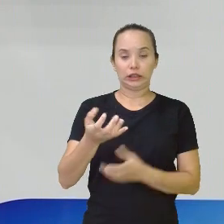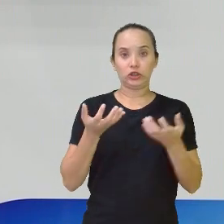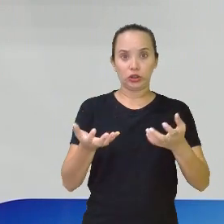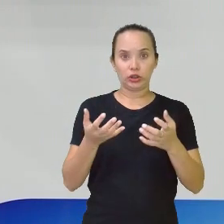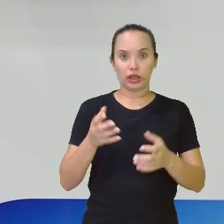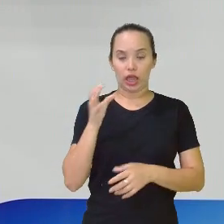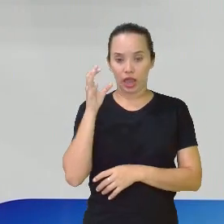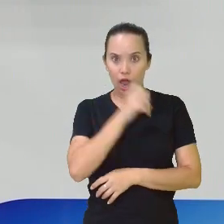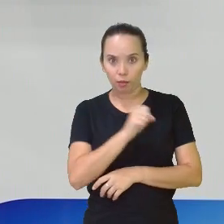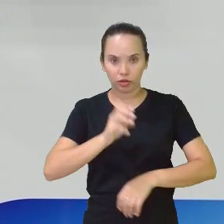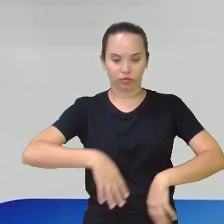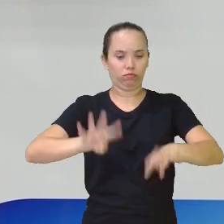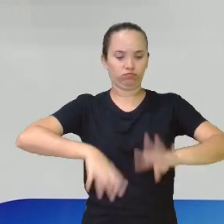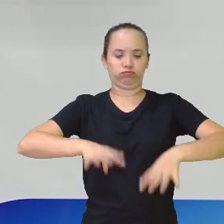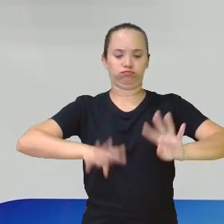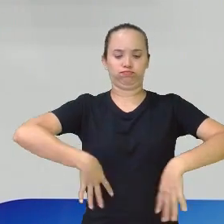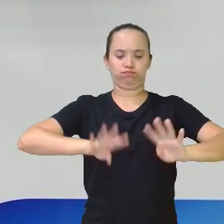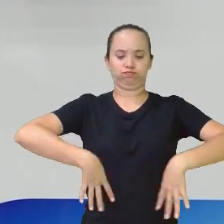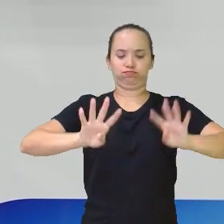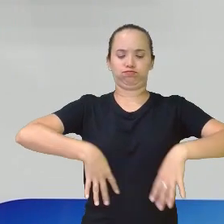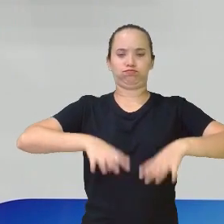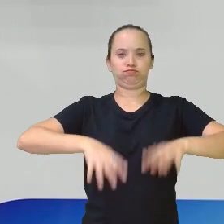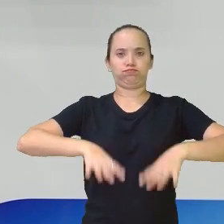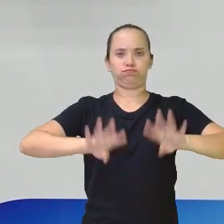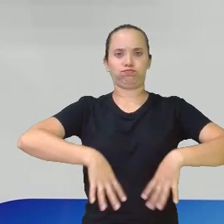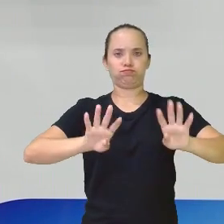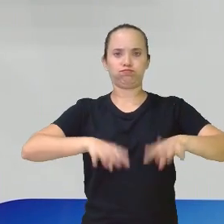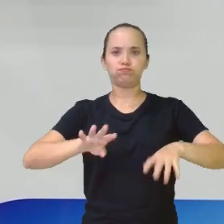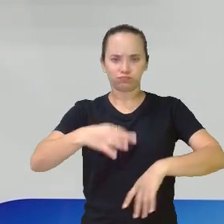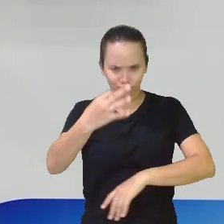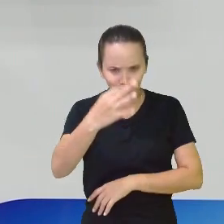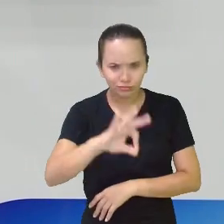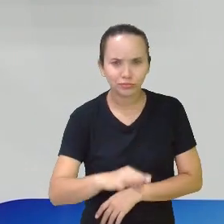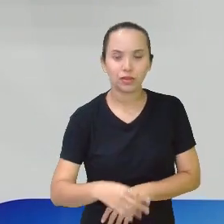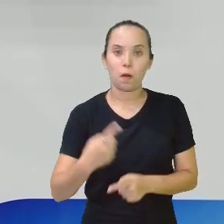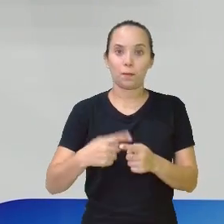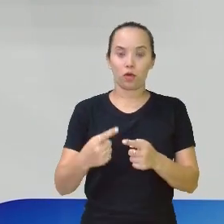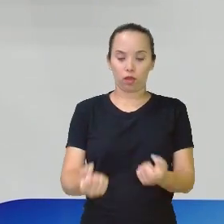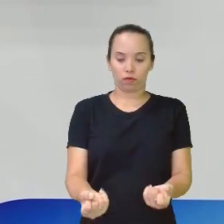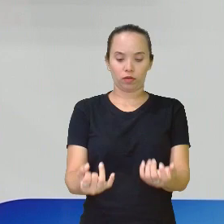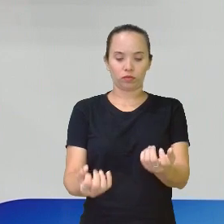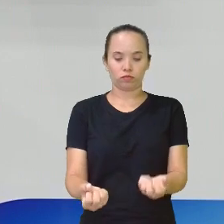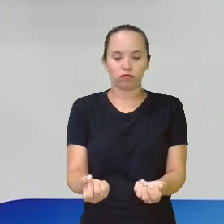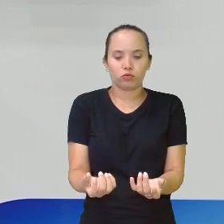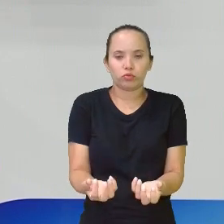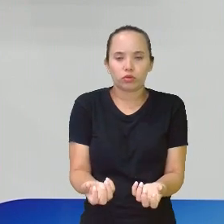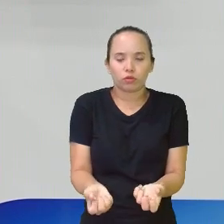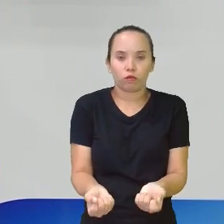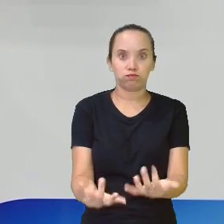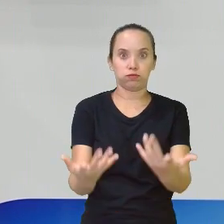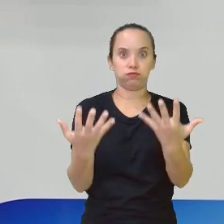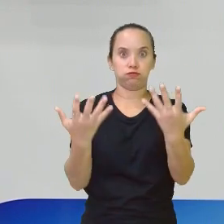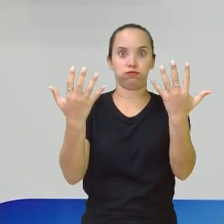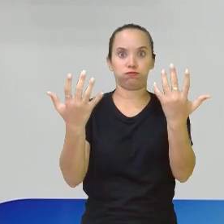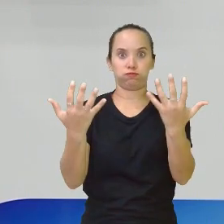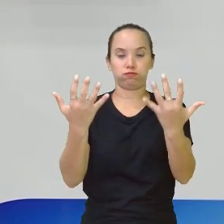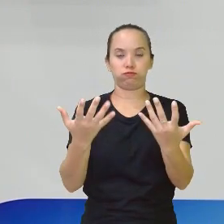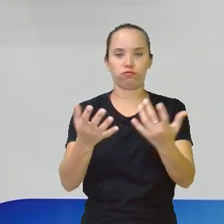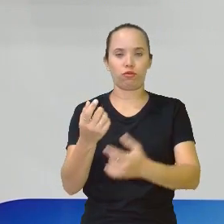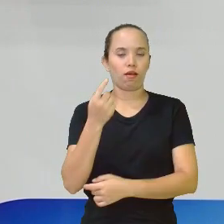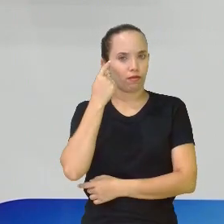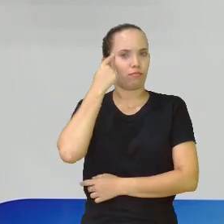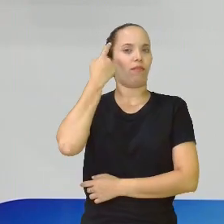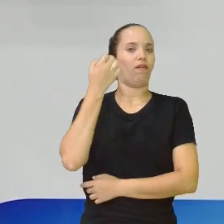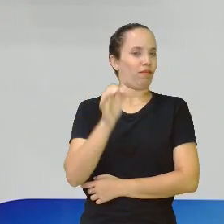nós estamos ali abanando, né? Abanando ali a brasa, para que ali aconteça uma